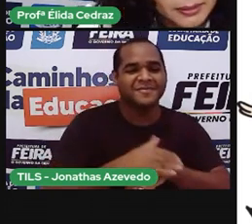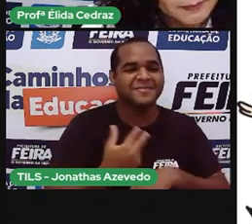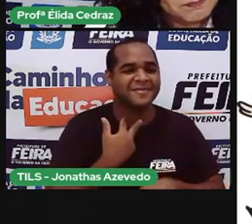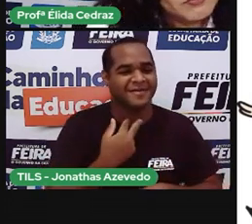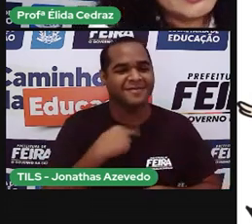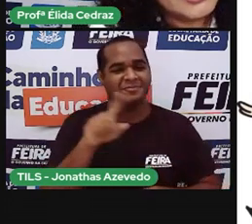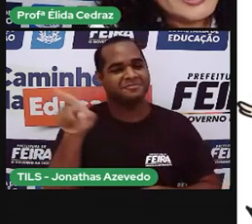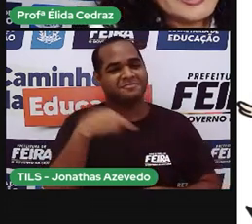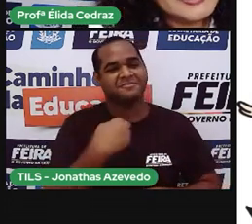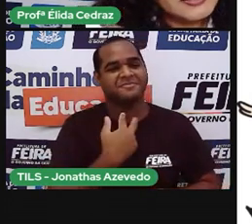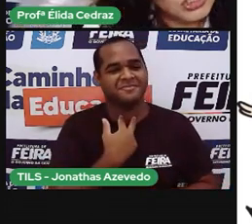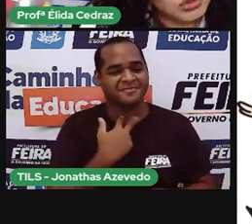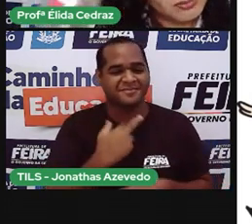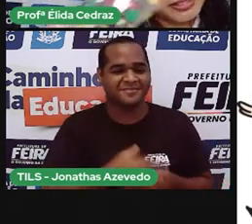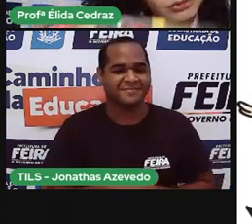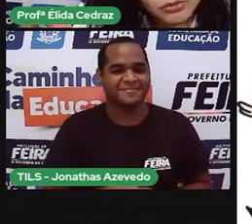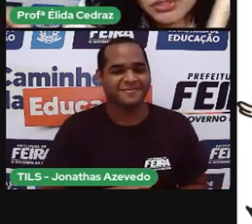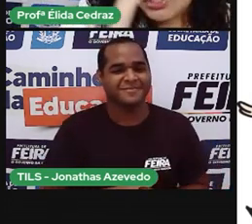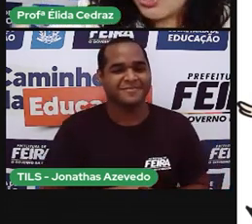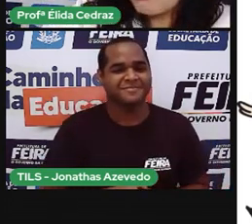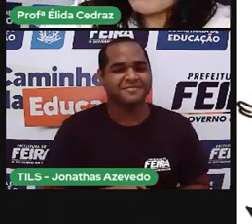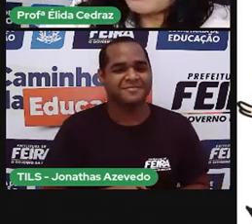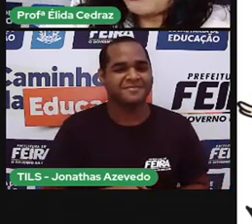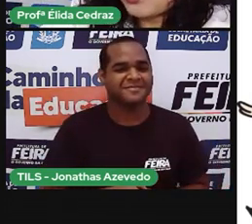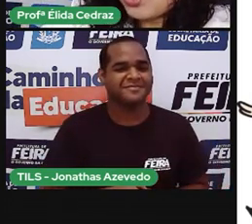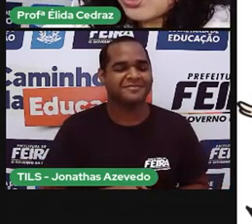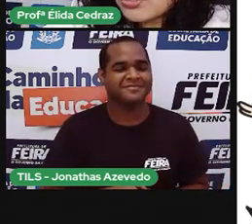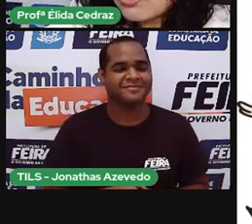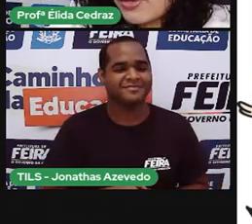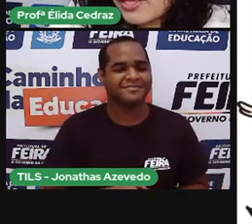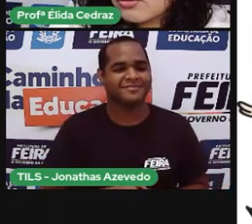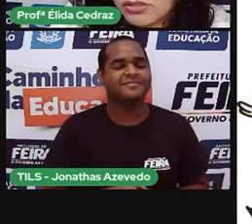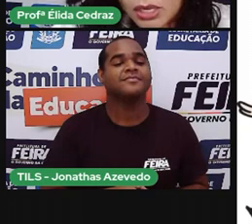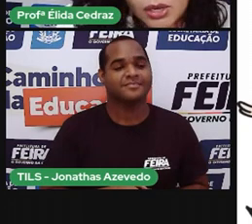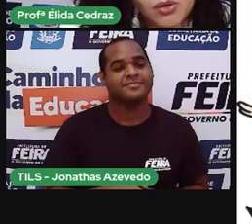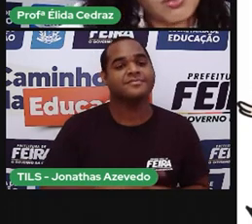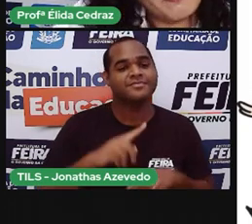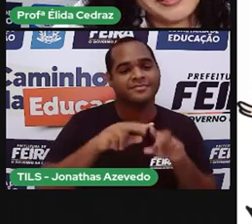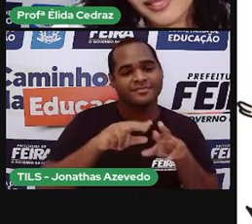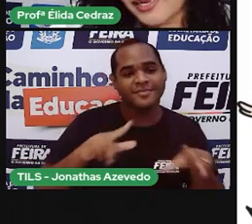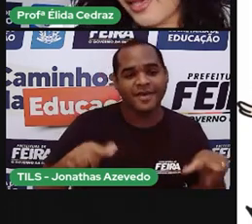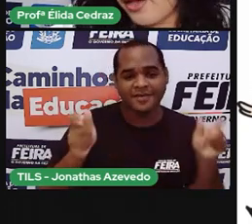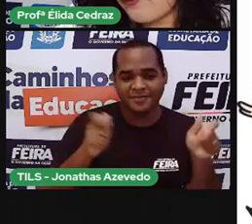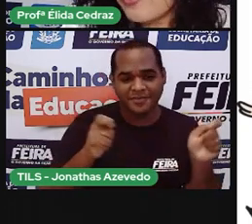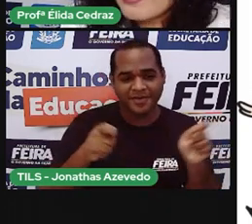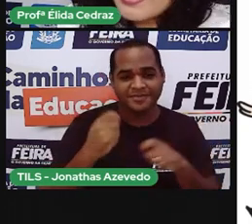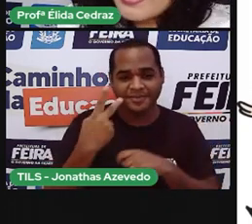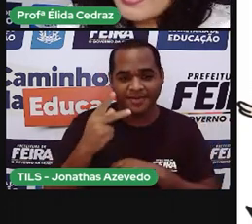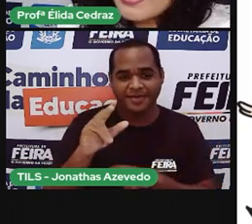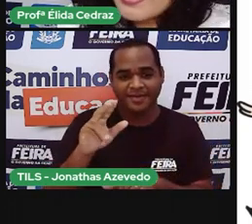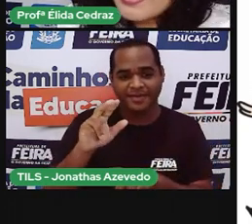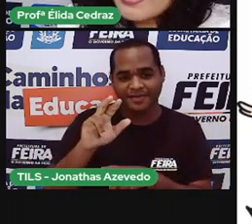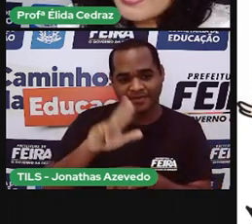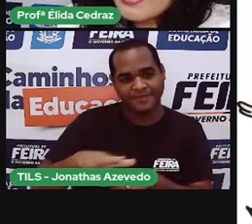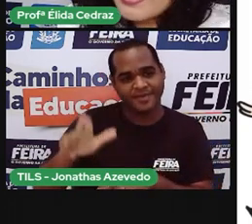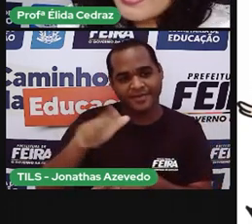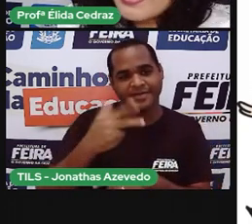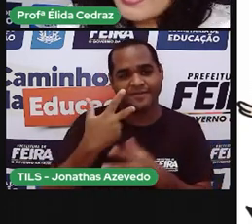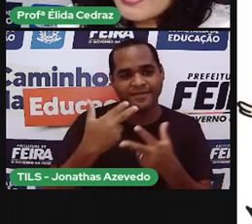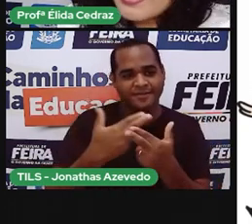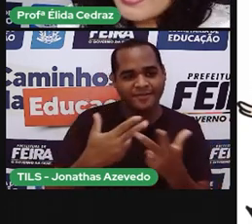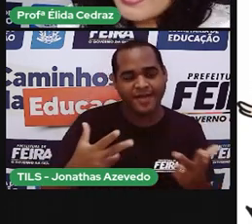você. Esses instrumentos foram todos feitos com material